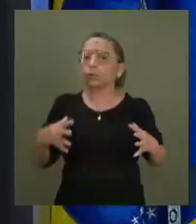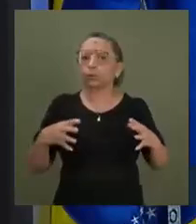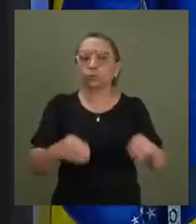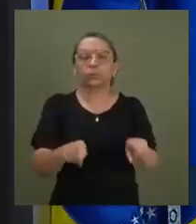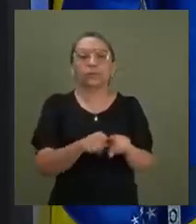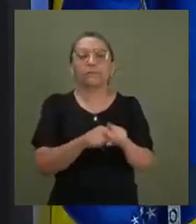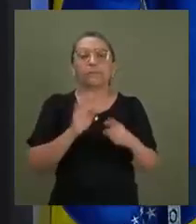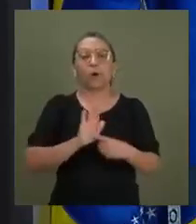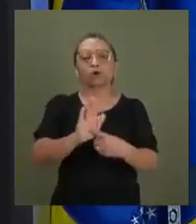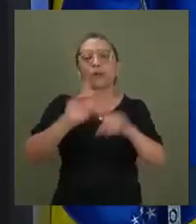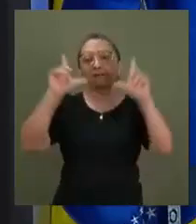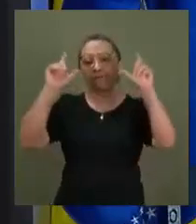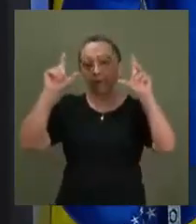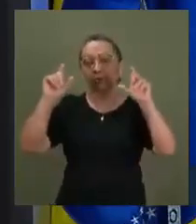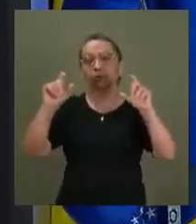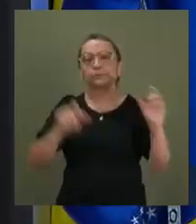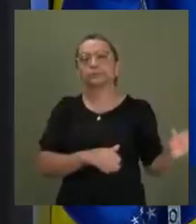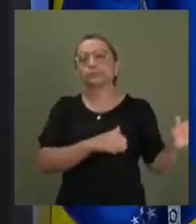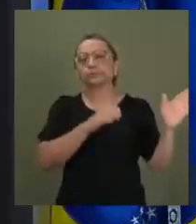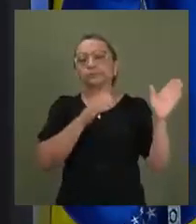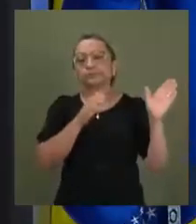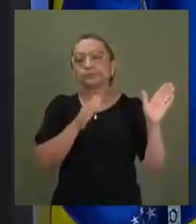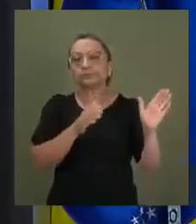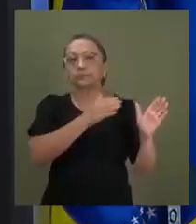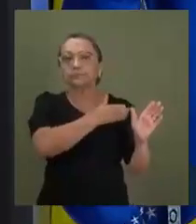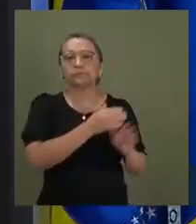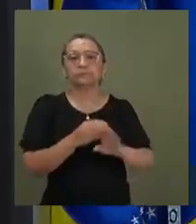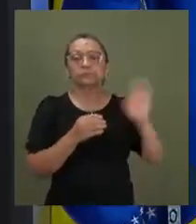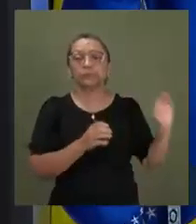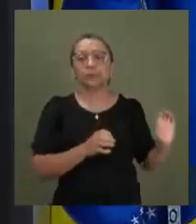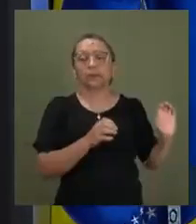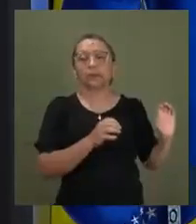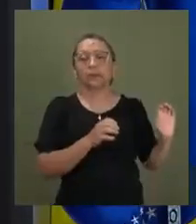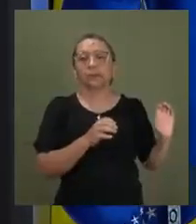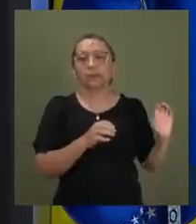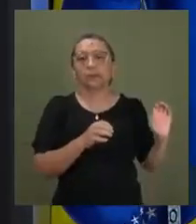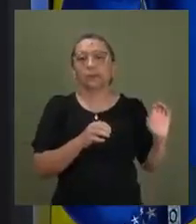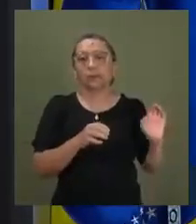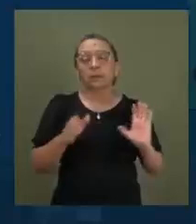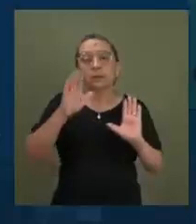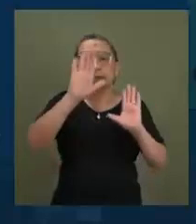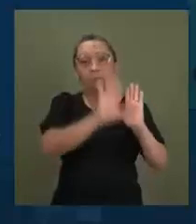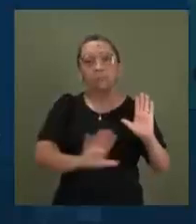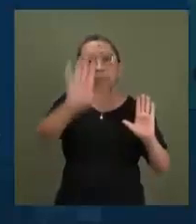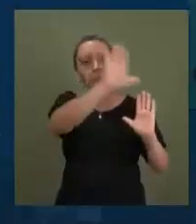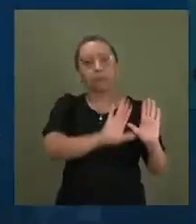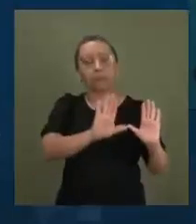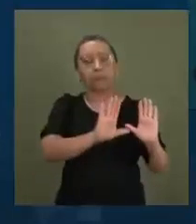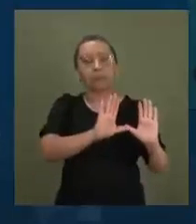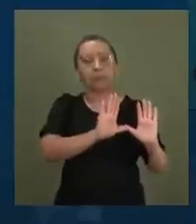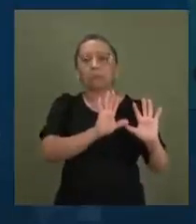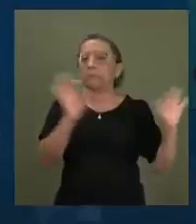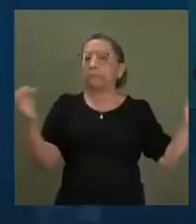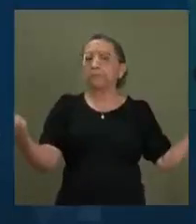tem uma imagem mostrando à esquerda uma parede arterial íntegra e do lado